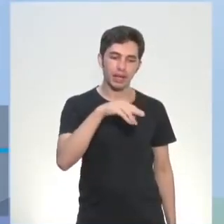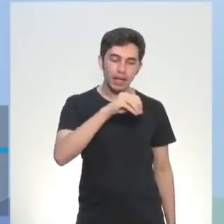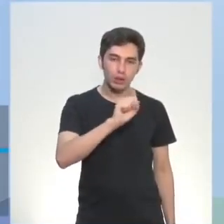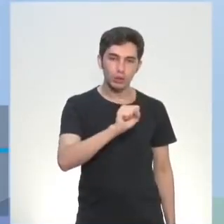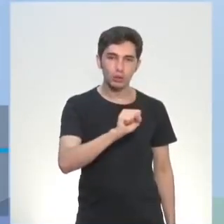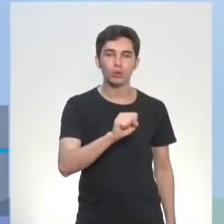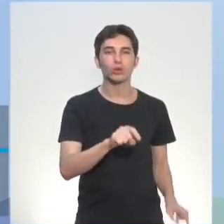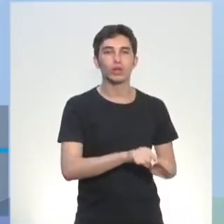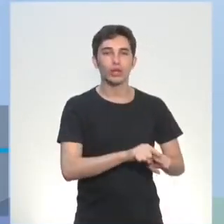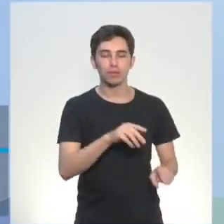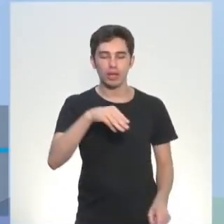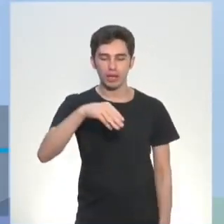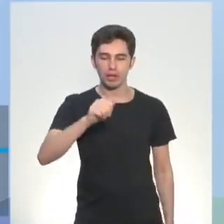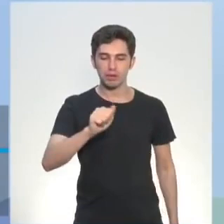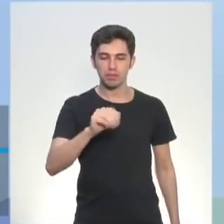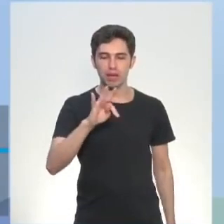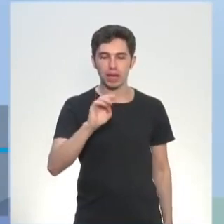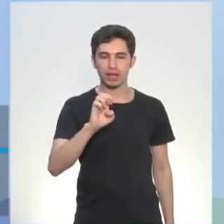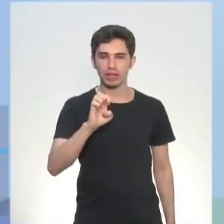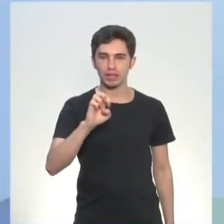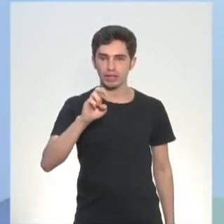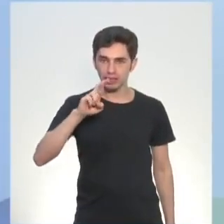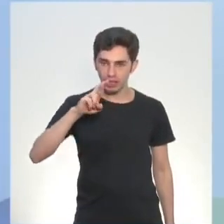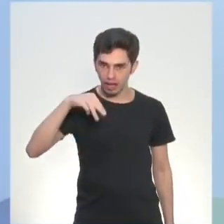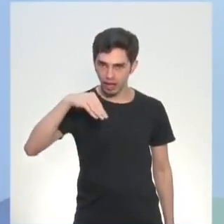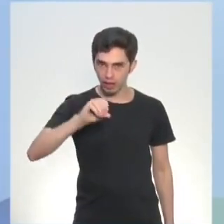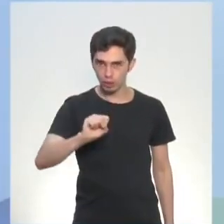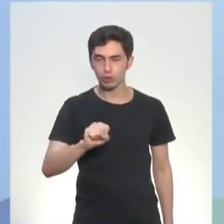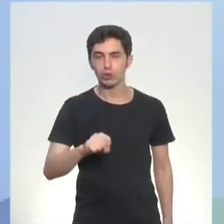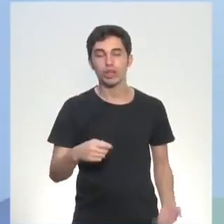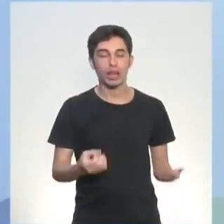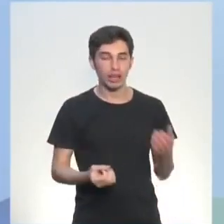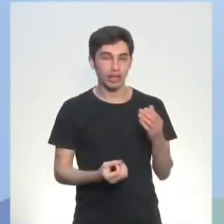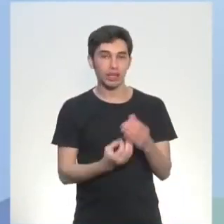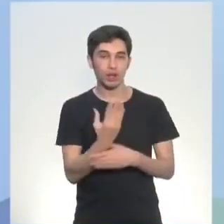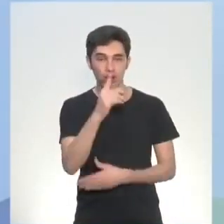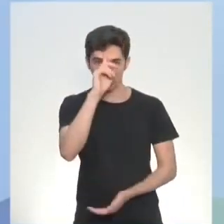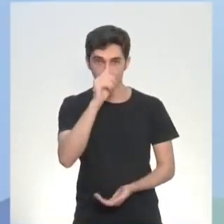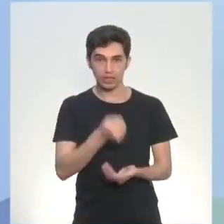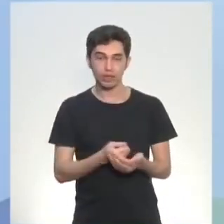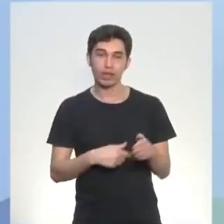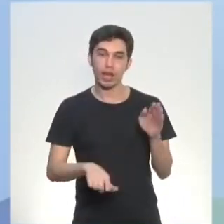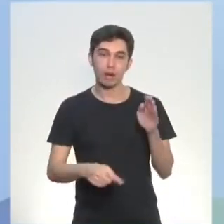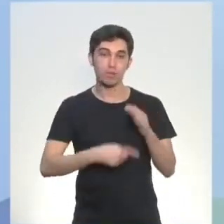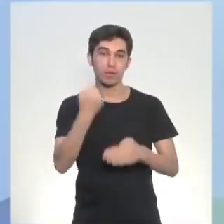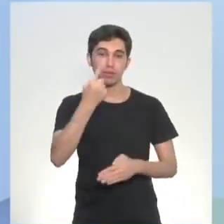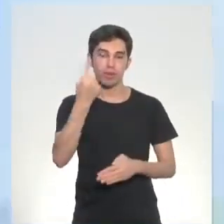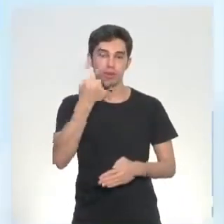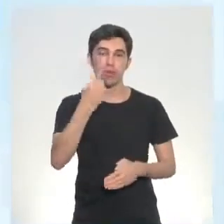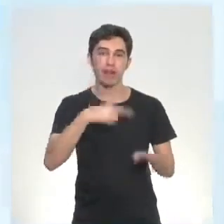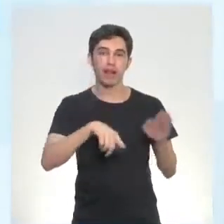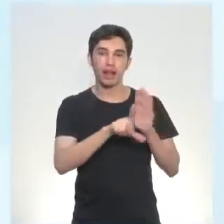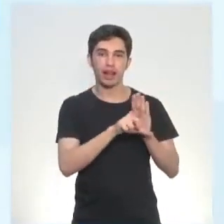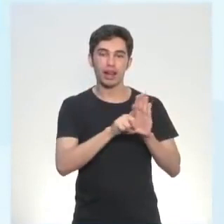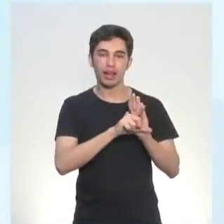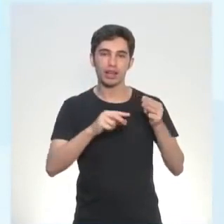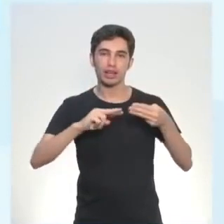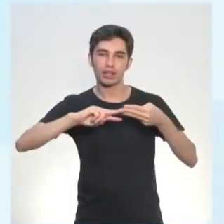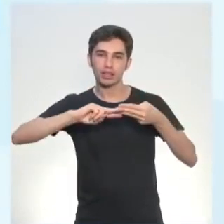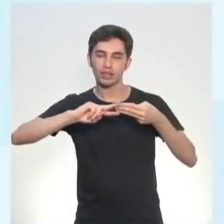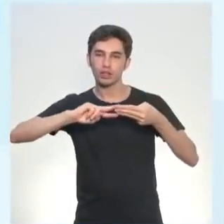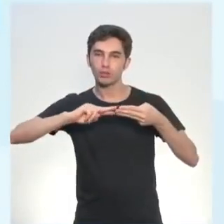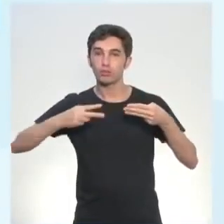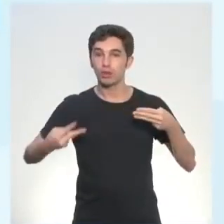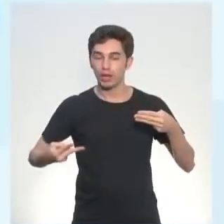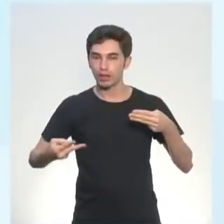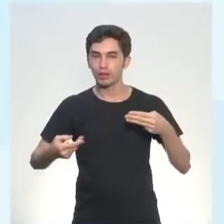ele determinou isso aí como sendo a primeira lei de Mendel, ou a lei da segregação de um par de fatores, ou ainda